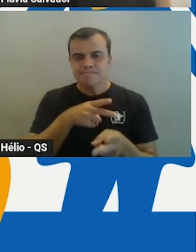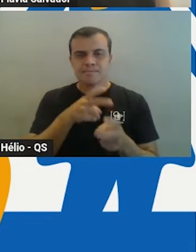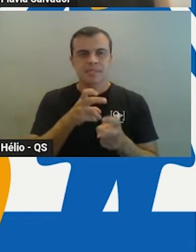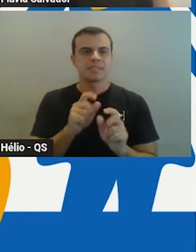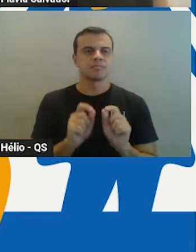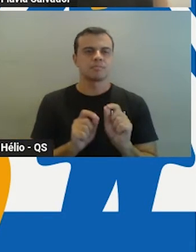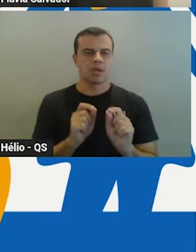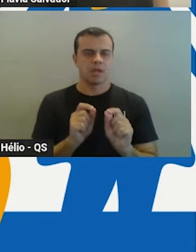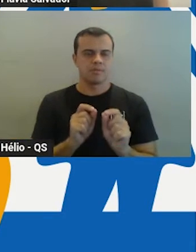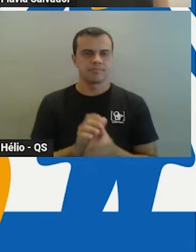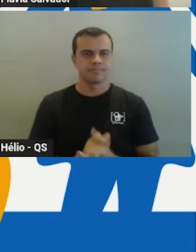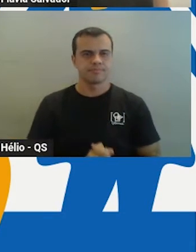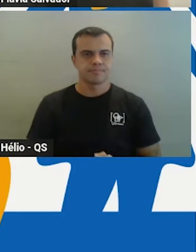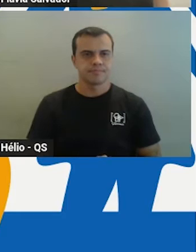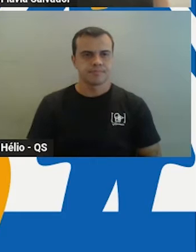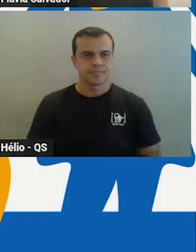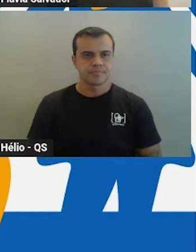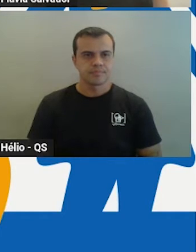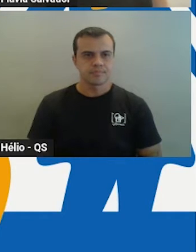que essas